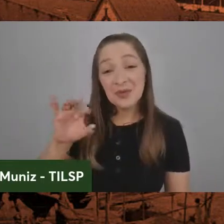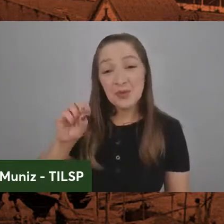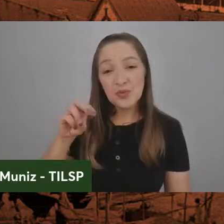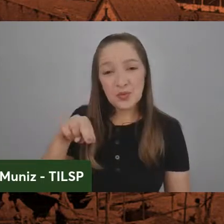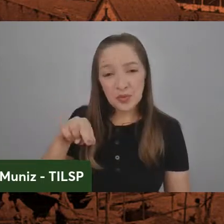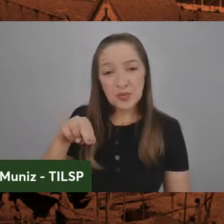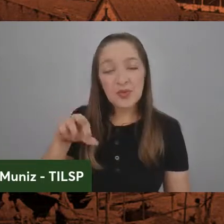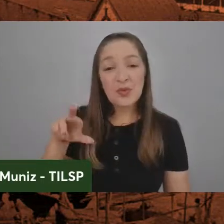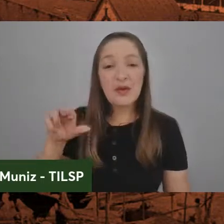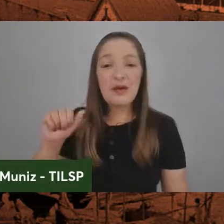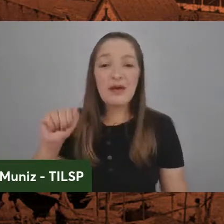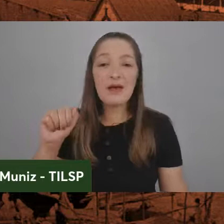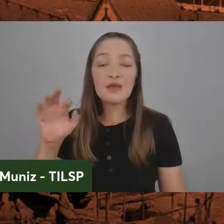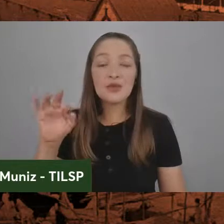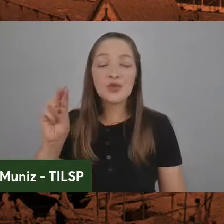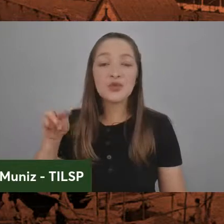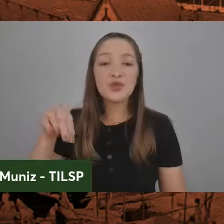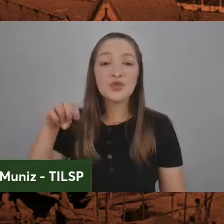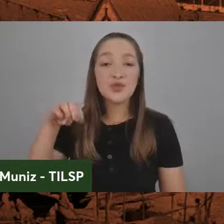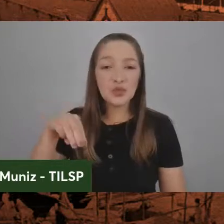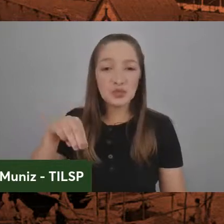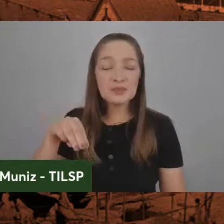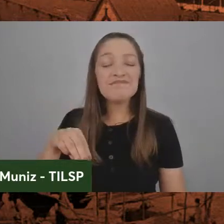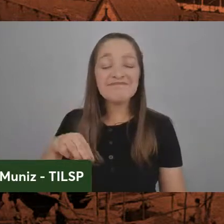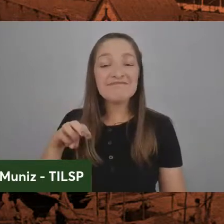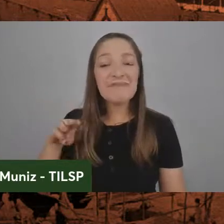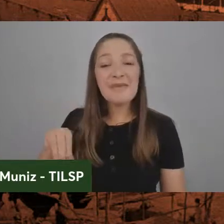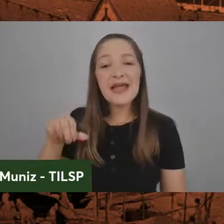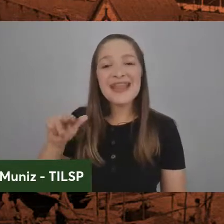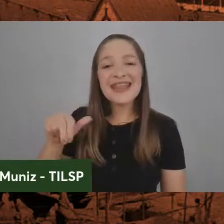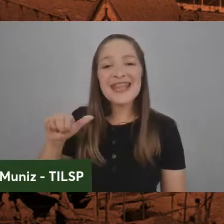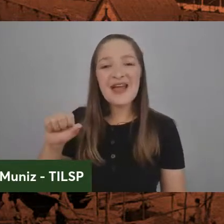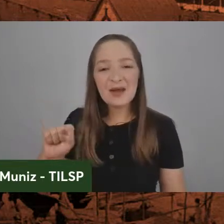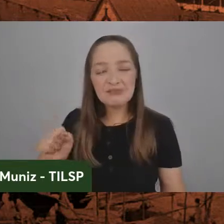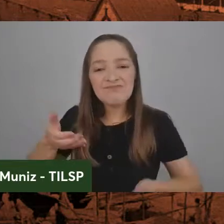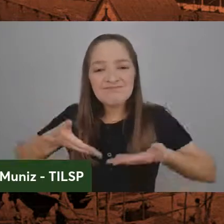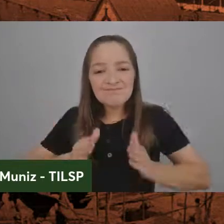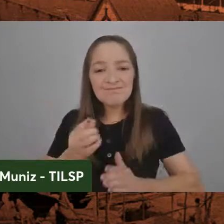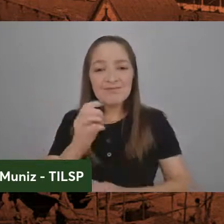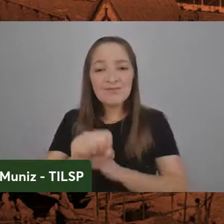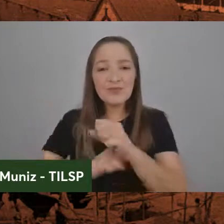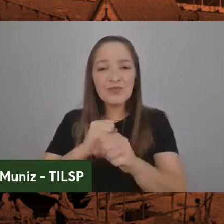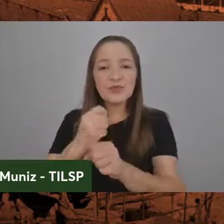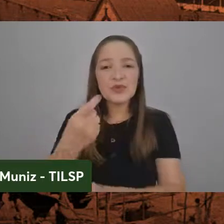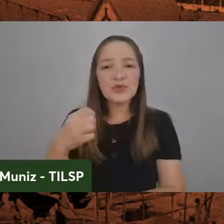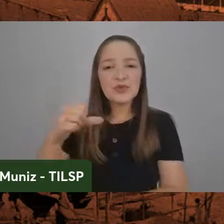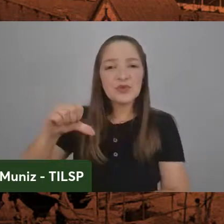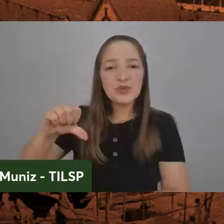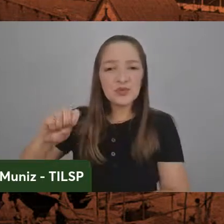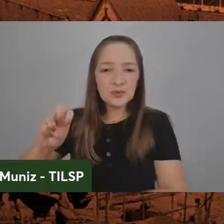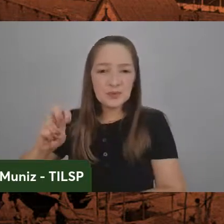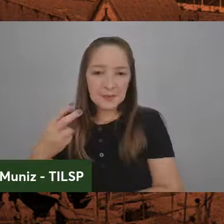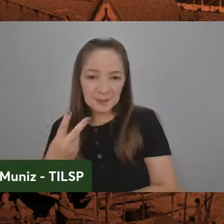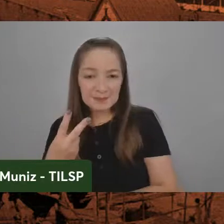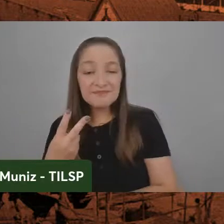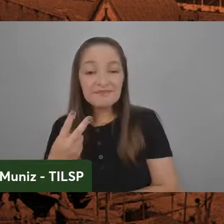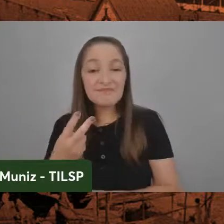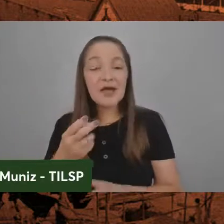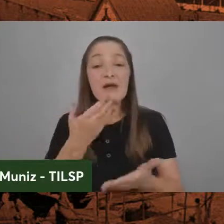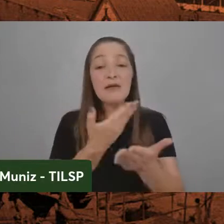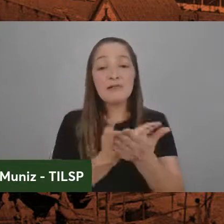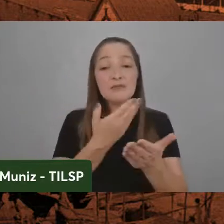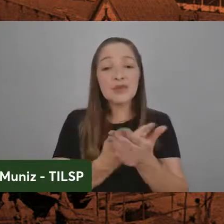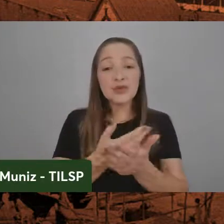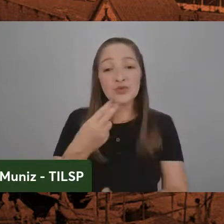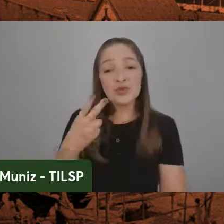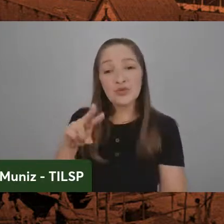Manaus em 1952. Estudou arquitetura na Universidade de São Paulo, USP, e estreou na ficção